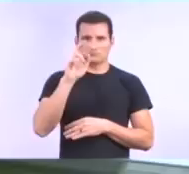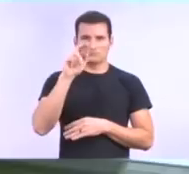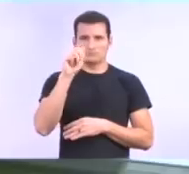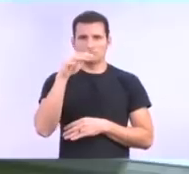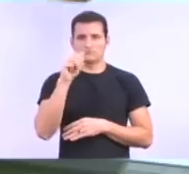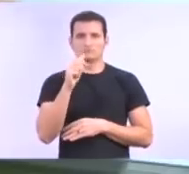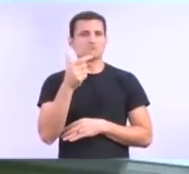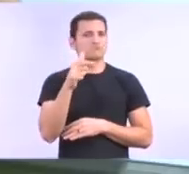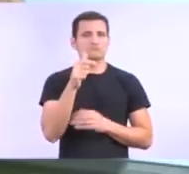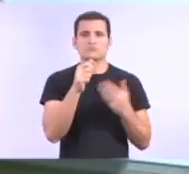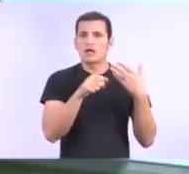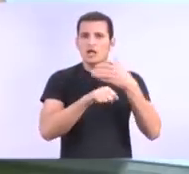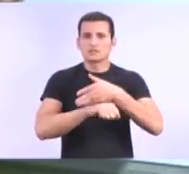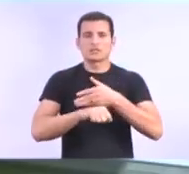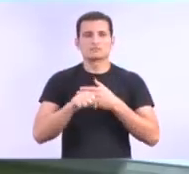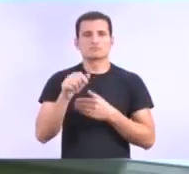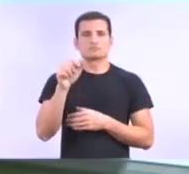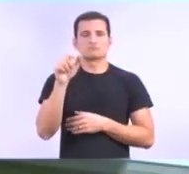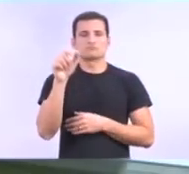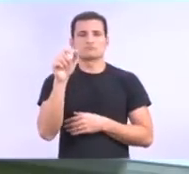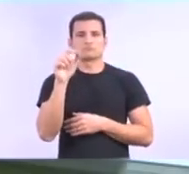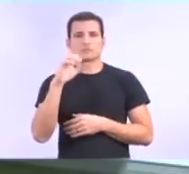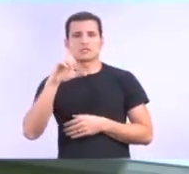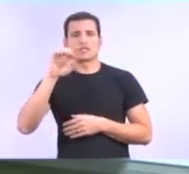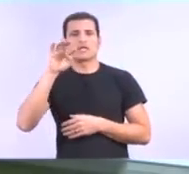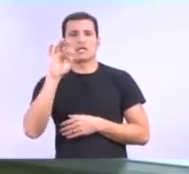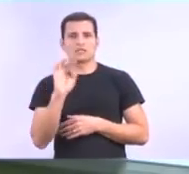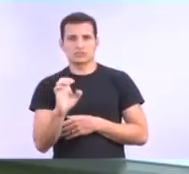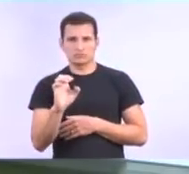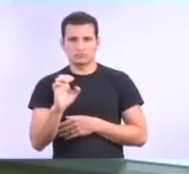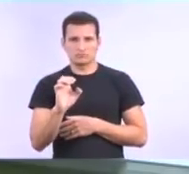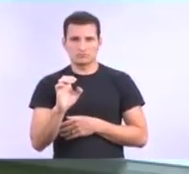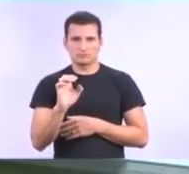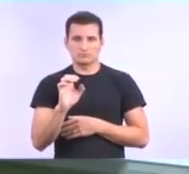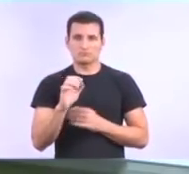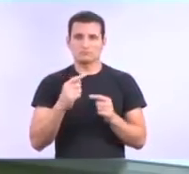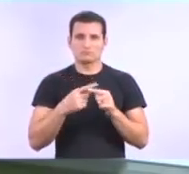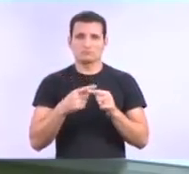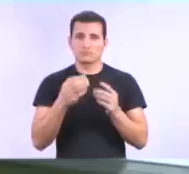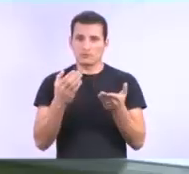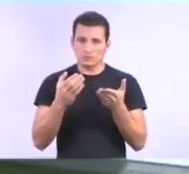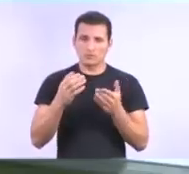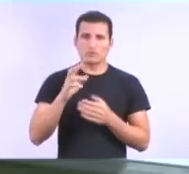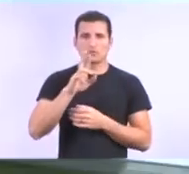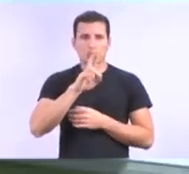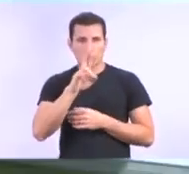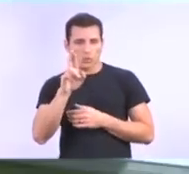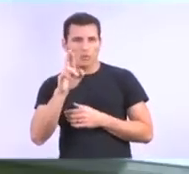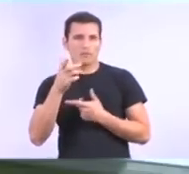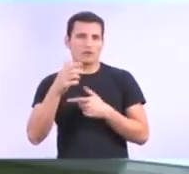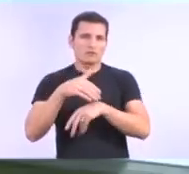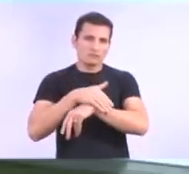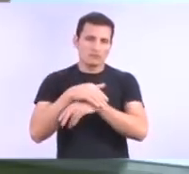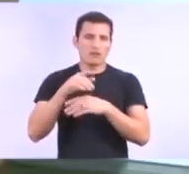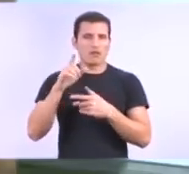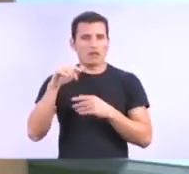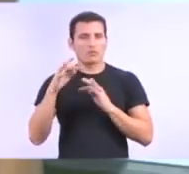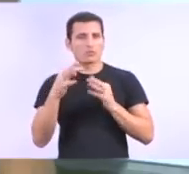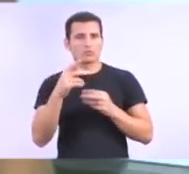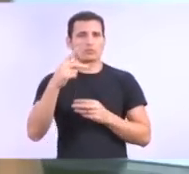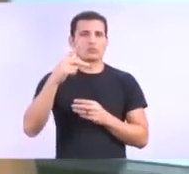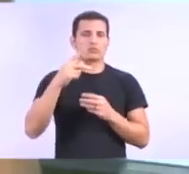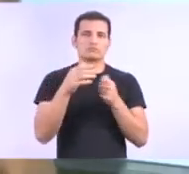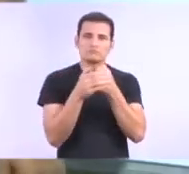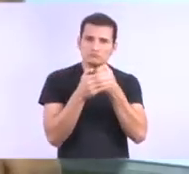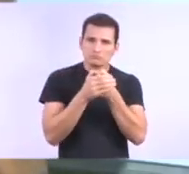acesso aos atributos de cliente. Porque agora os atributos de cliente, nome, endereço, são todos privados. E eu tentei pegar